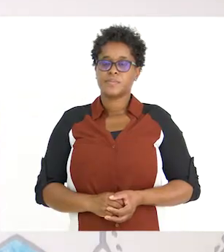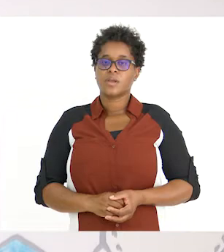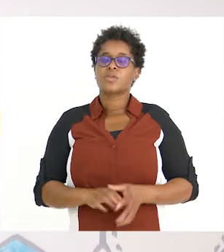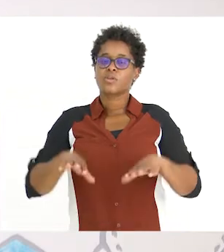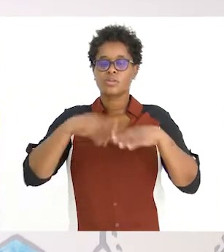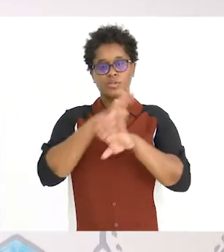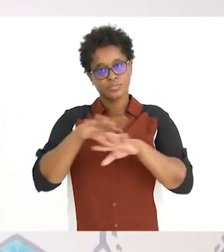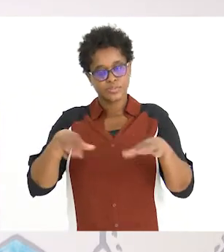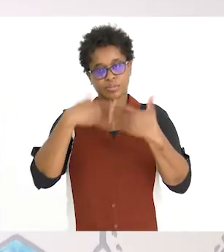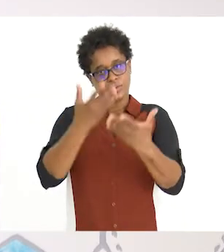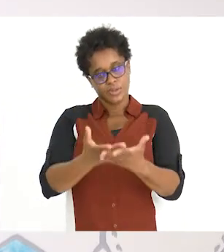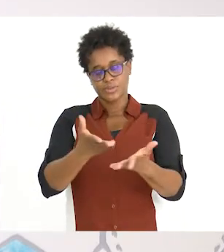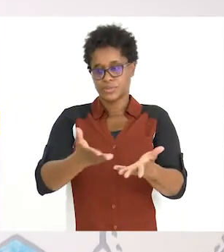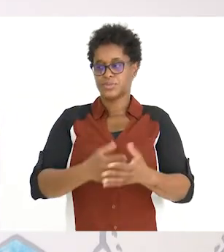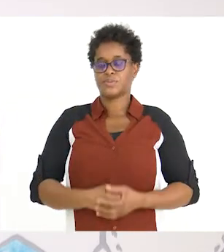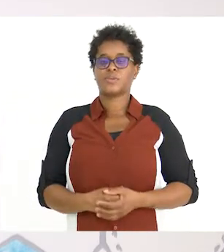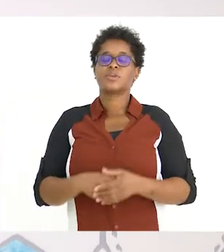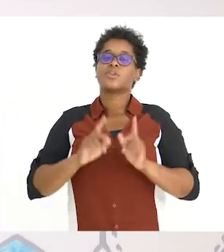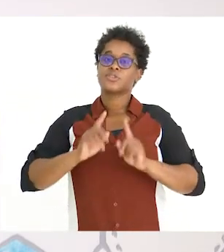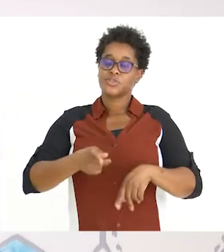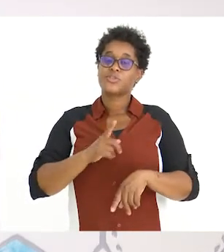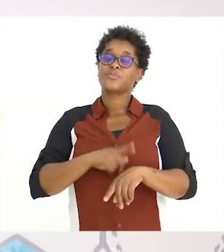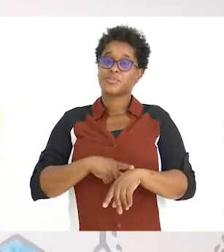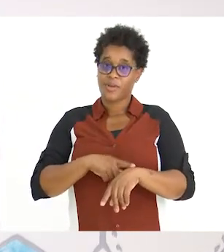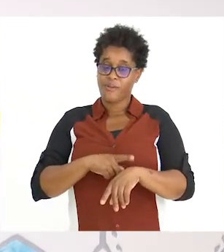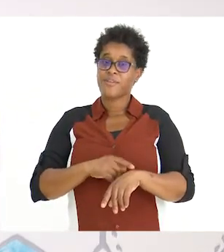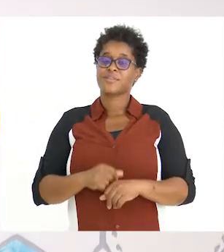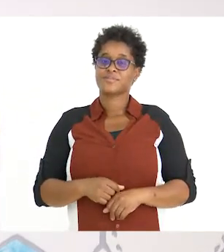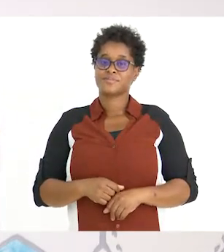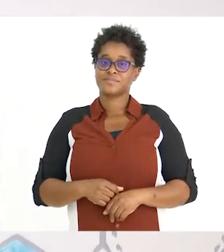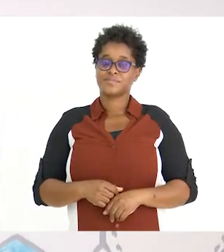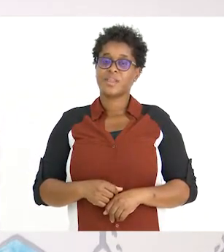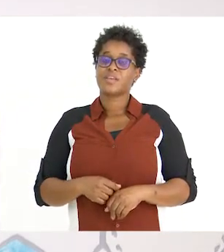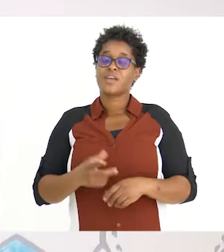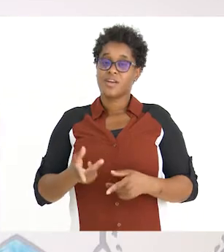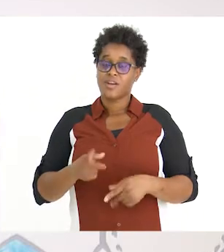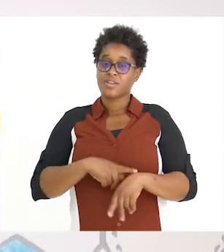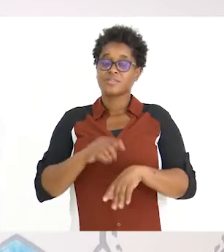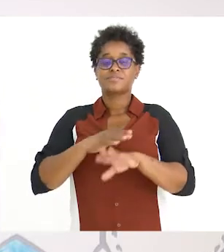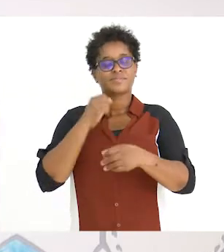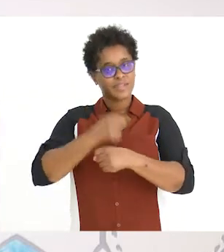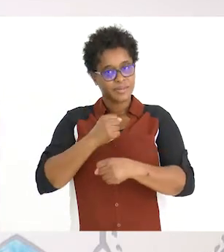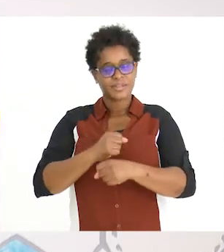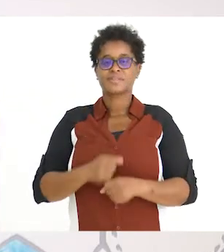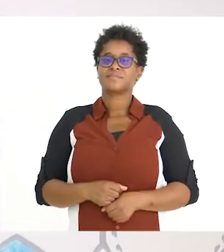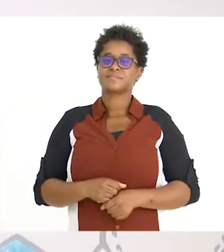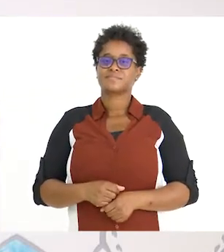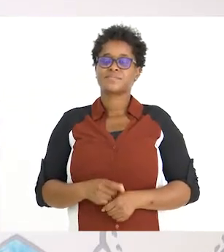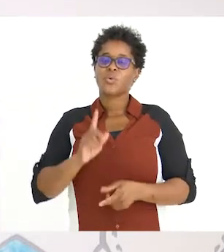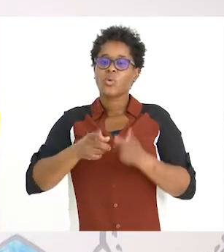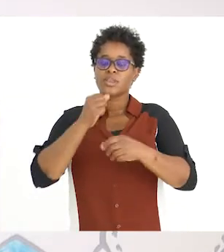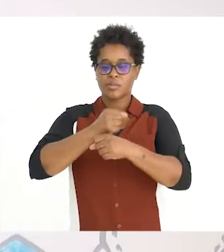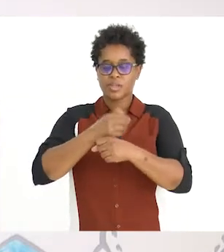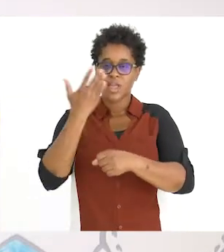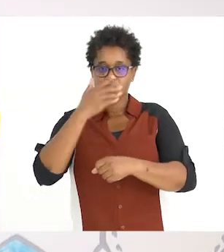Posto isto, chegou a hora de fazer o quê? Praticar aquilo que nós vimos na aula